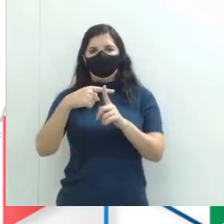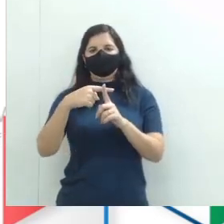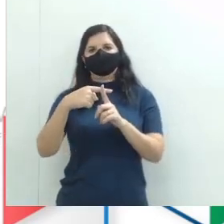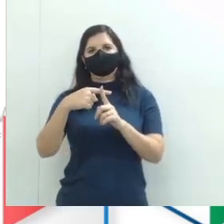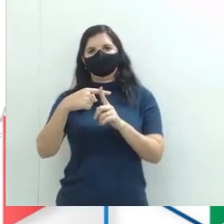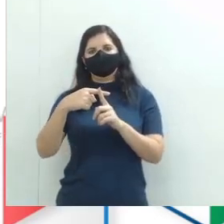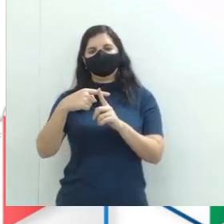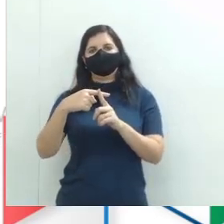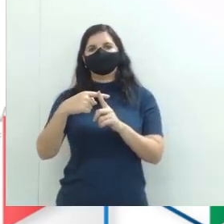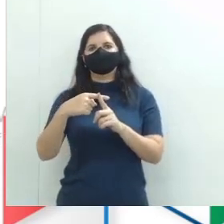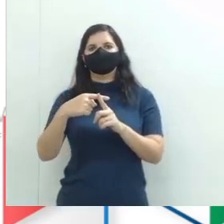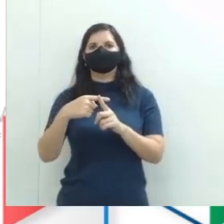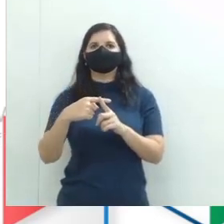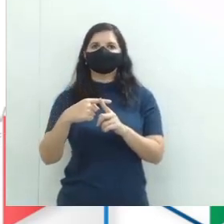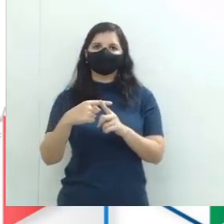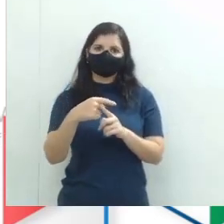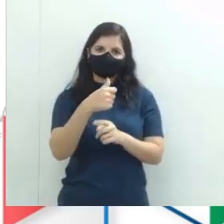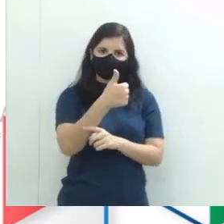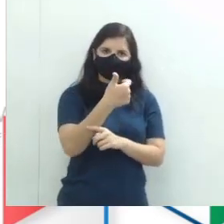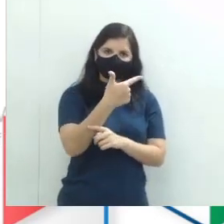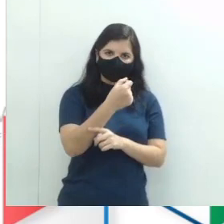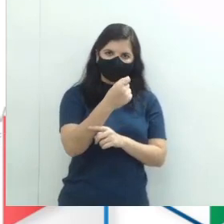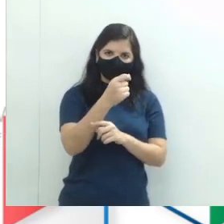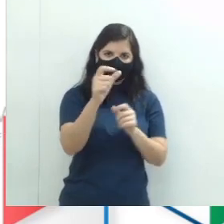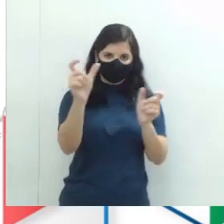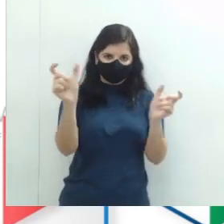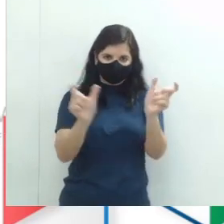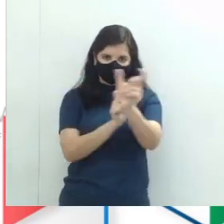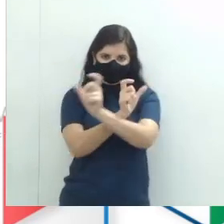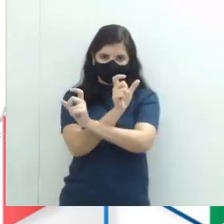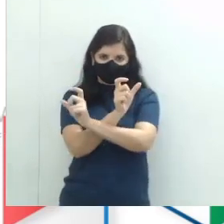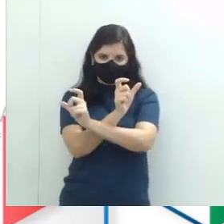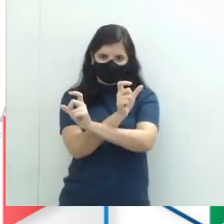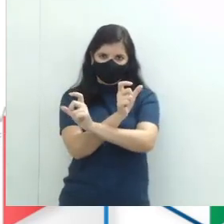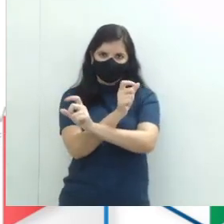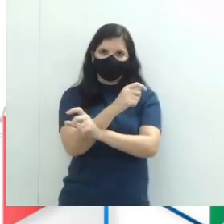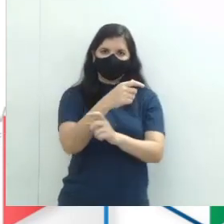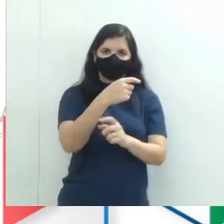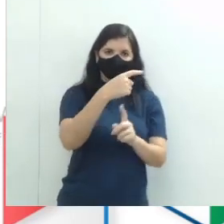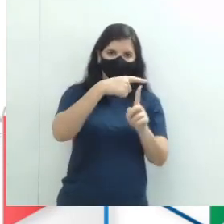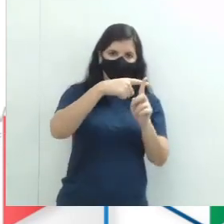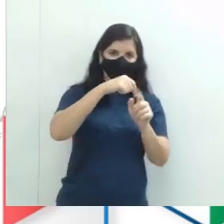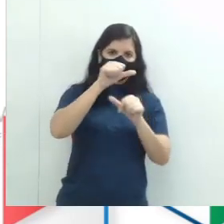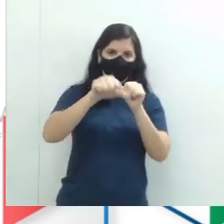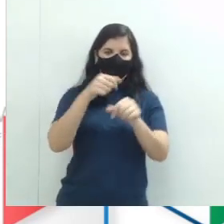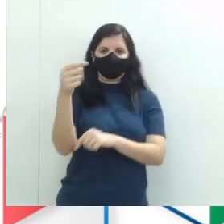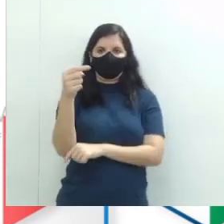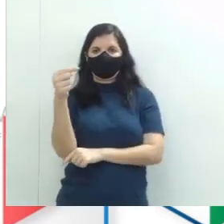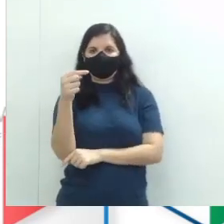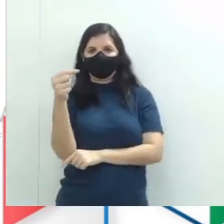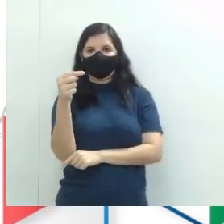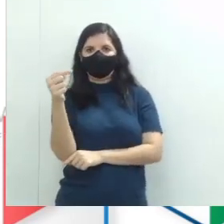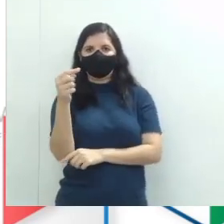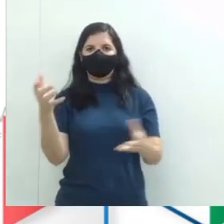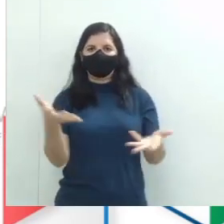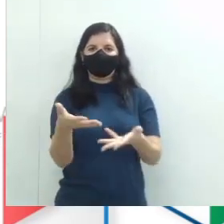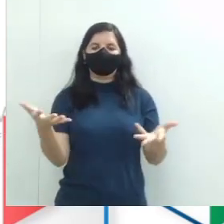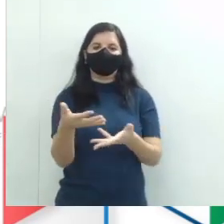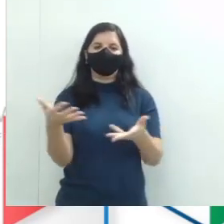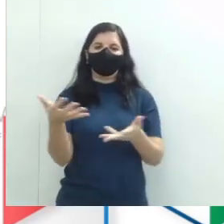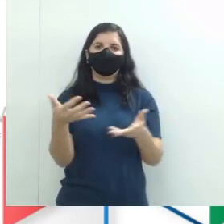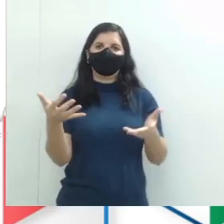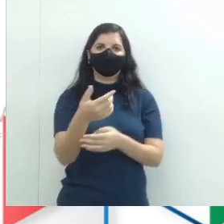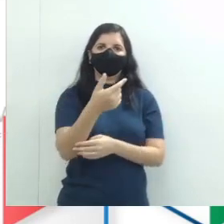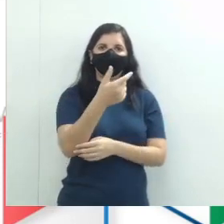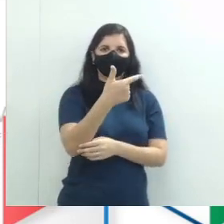nessa solução, tá? 120 passa para o outro lado, estava positivo, vai ficar negativo. Agora, eu vou